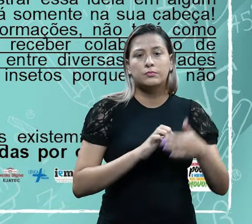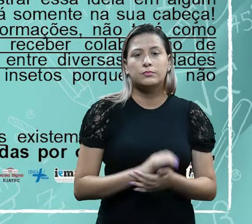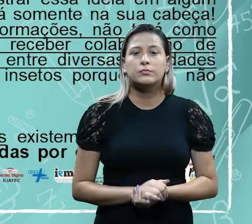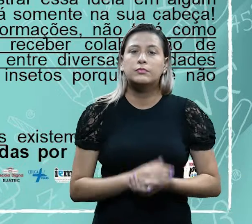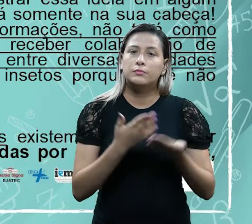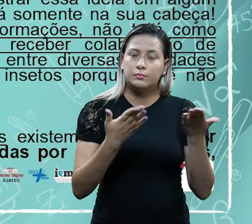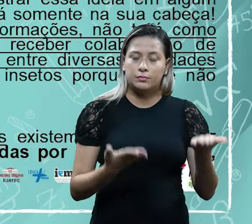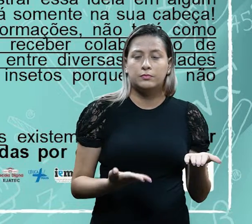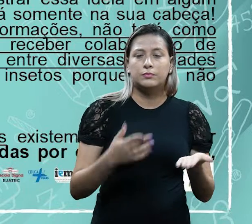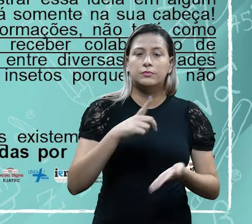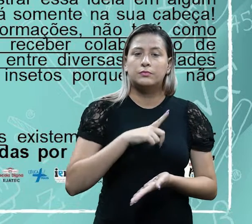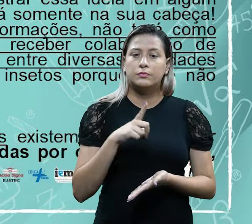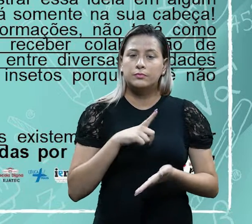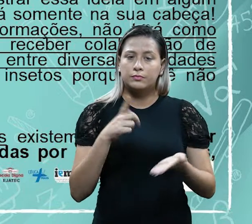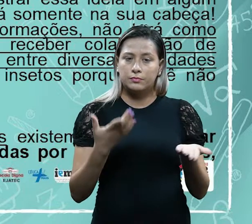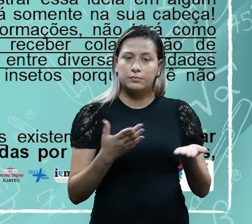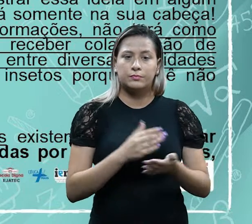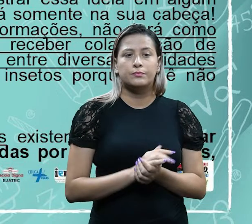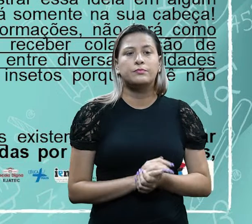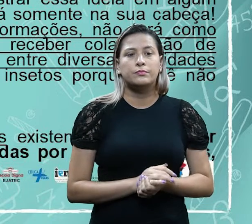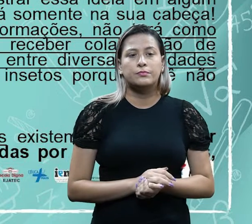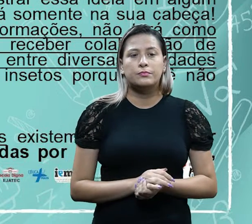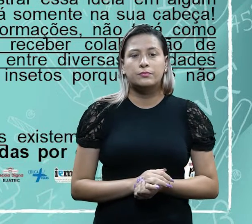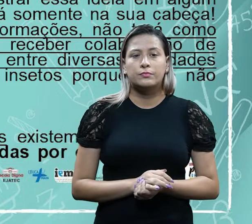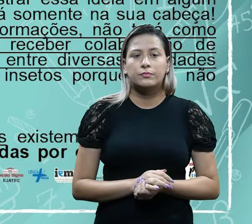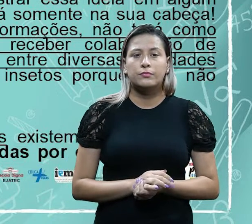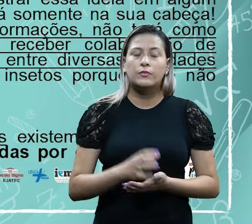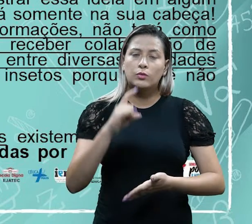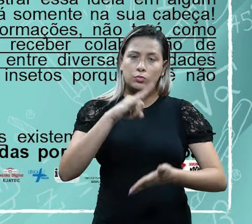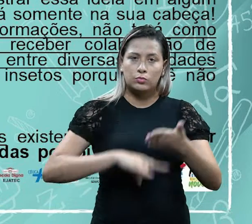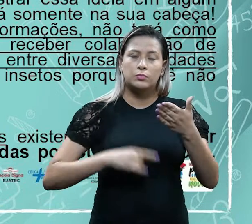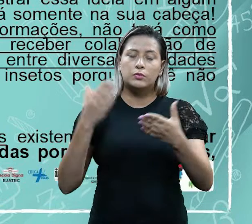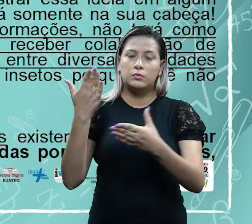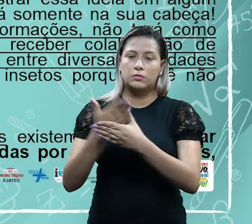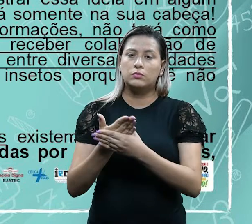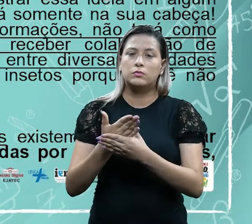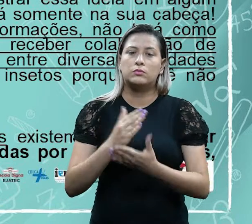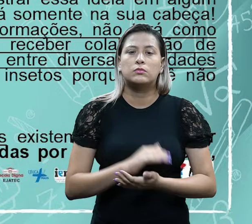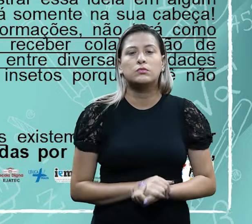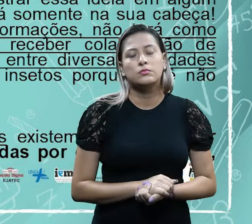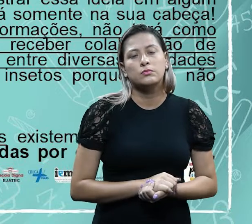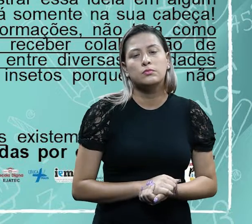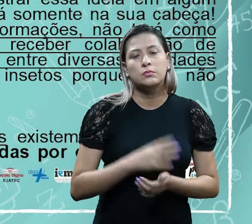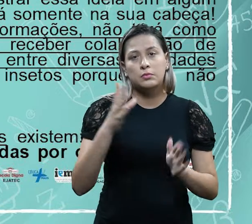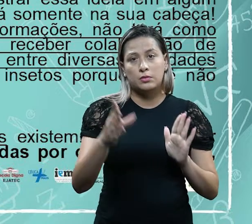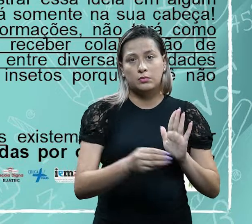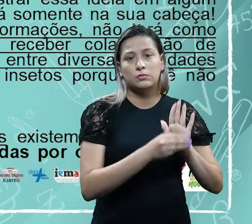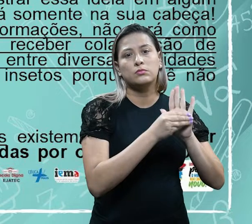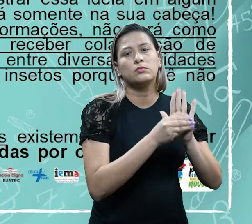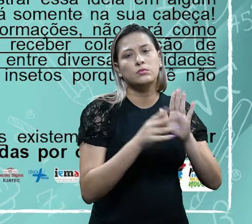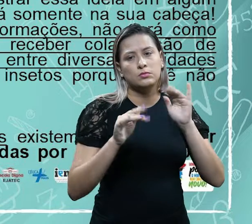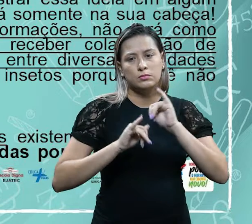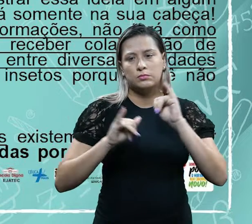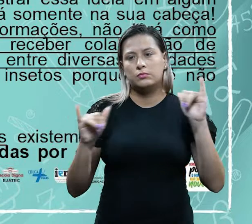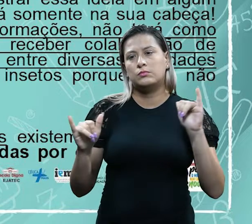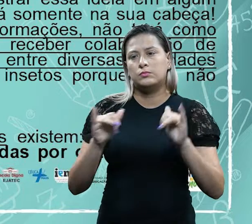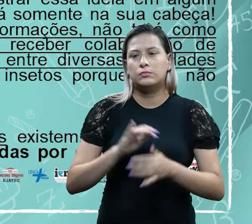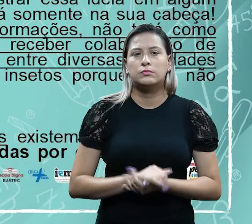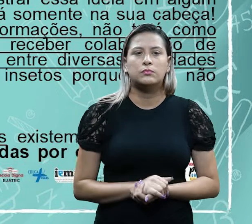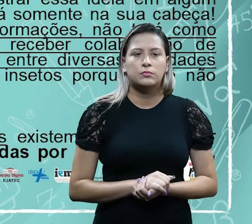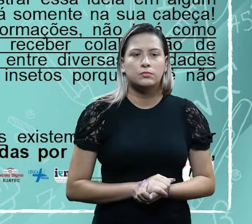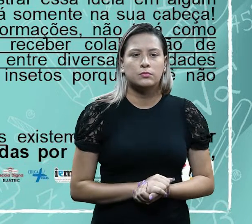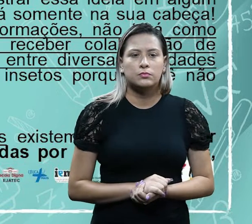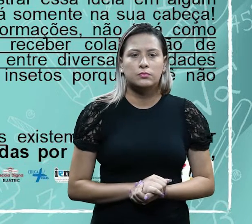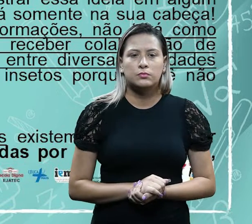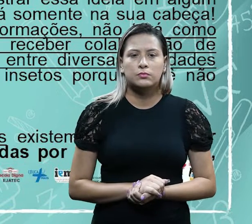os arquivos, documentos arquivísticos. É justamente para registrar essas informações e fazer com que